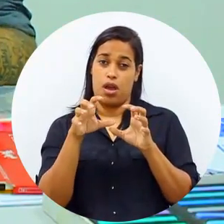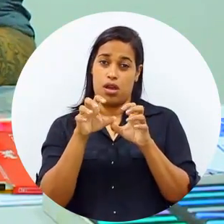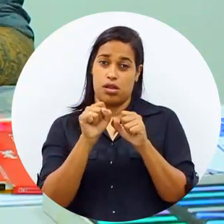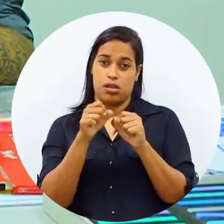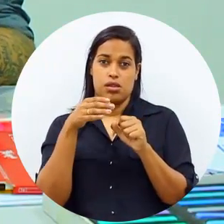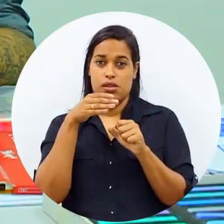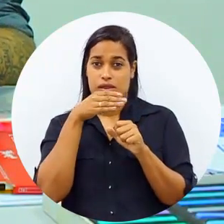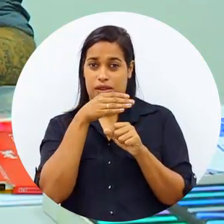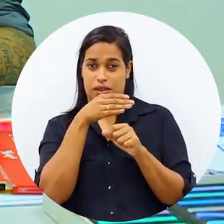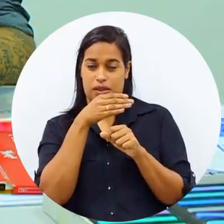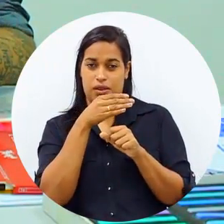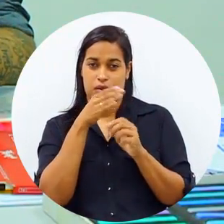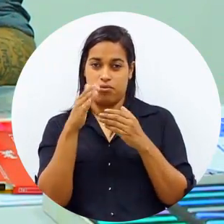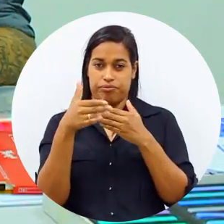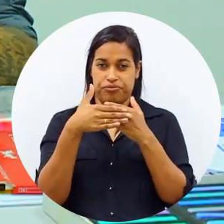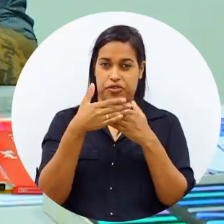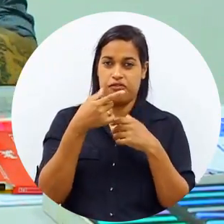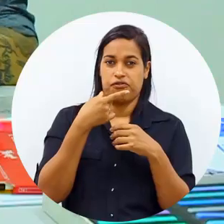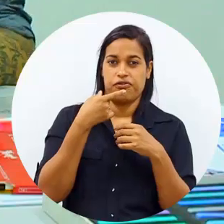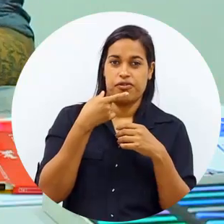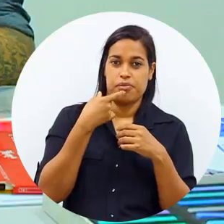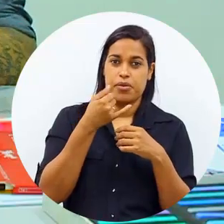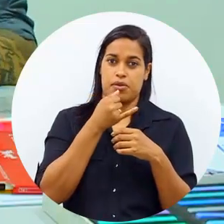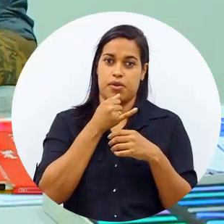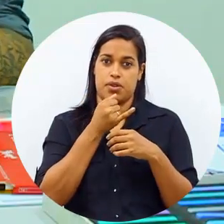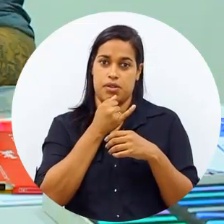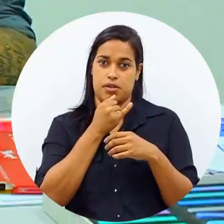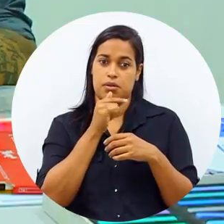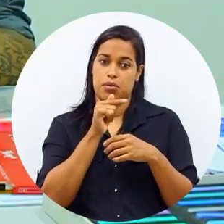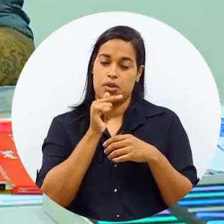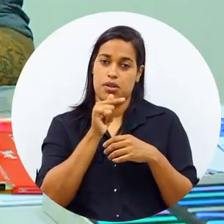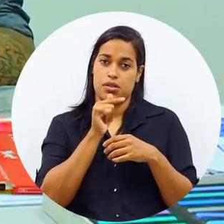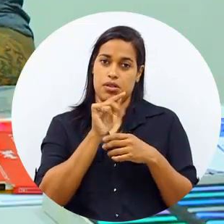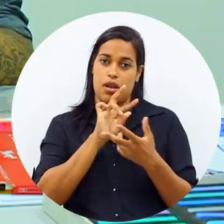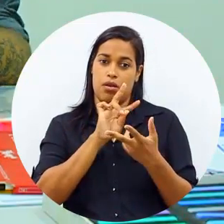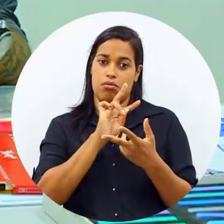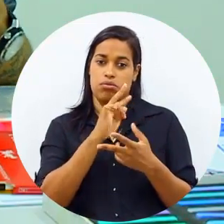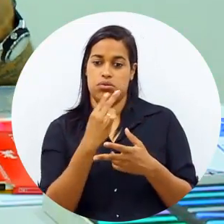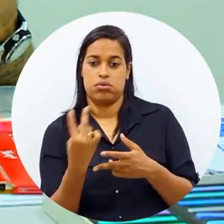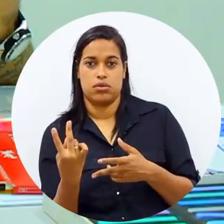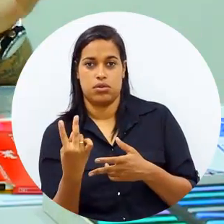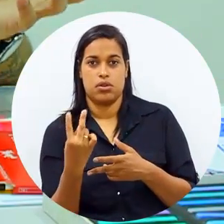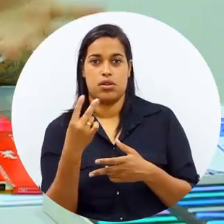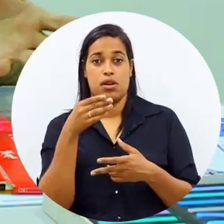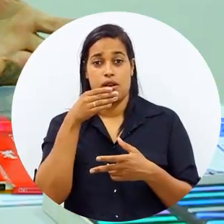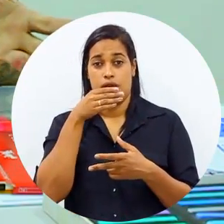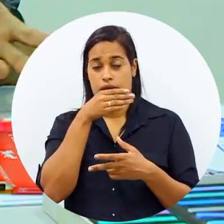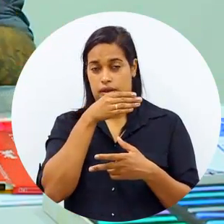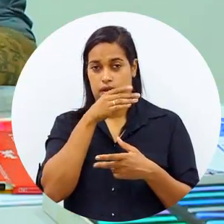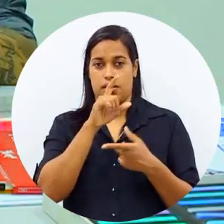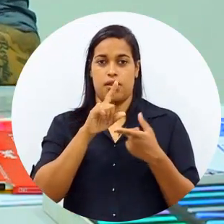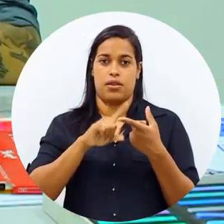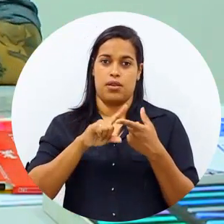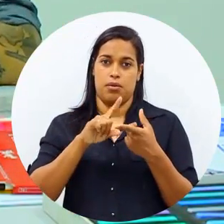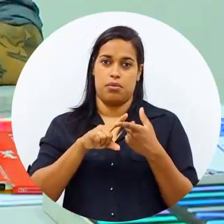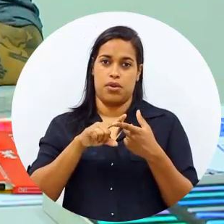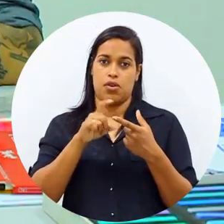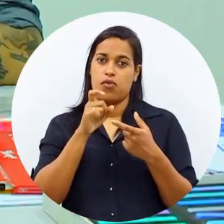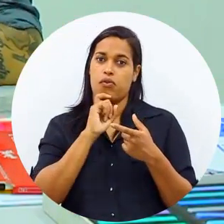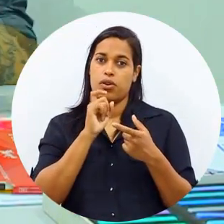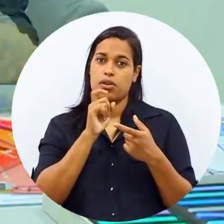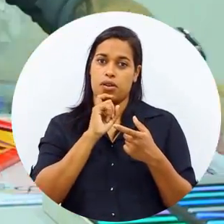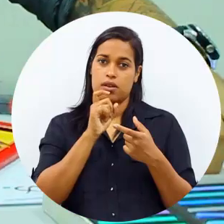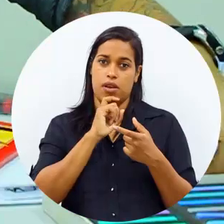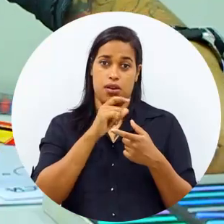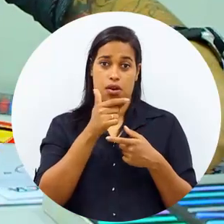mais fechado, como o vermelho, por exemplo, e ainda assim nós teríamos essa oposição de contraste entre tom quente e